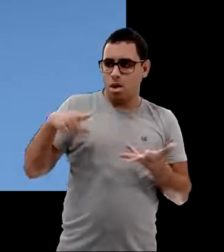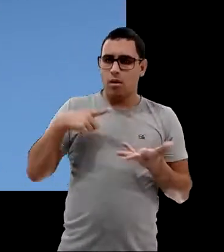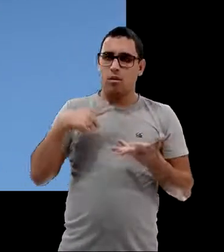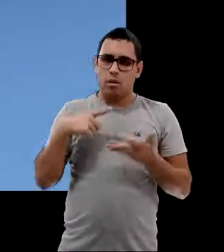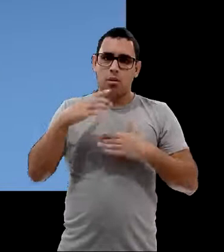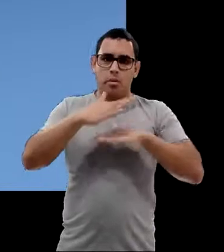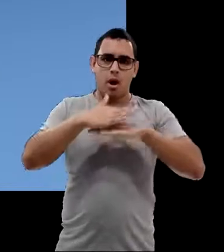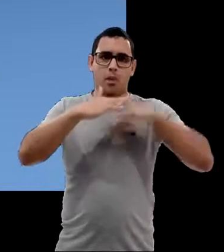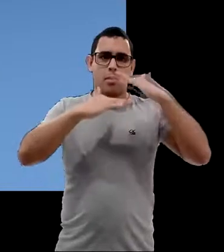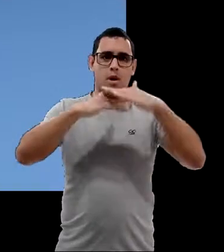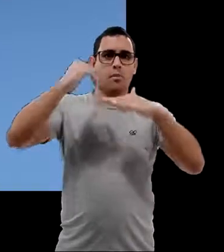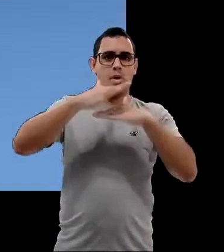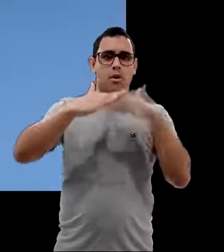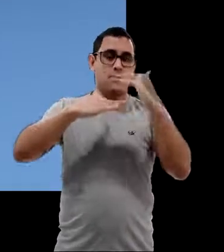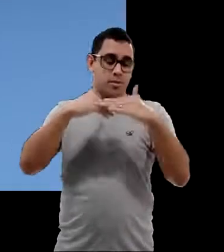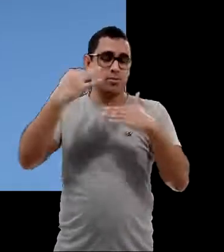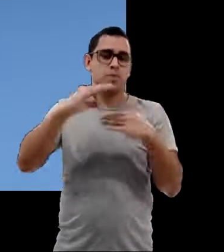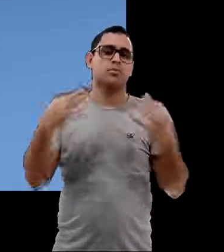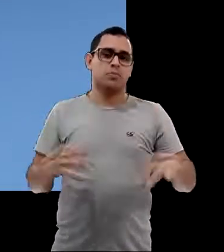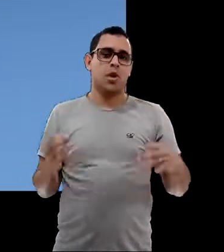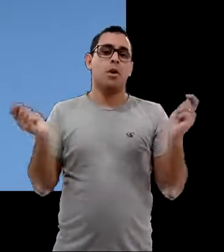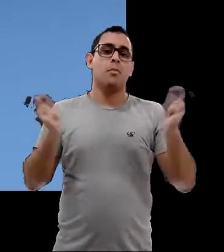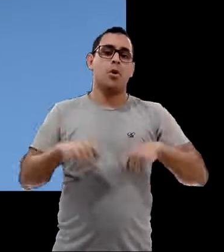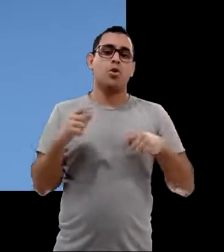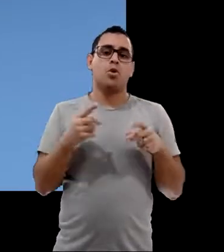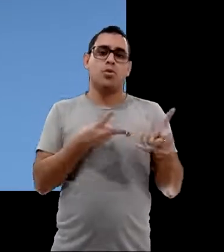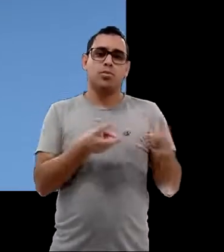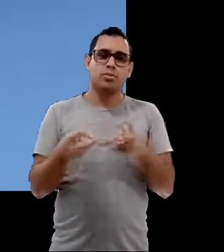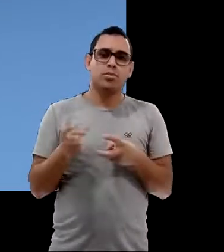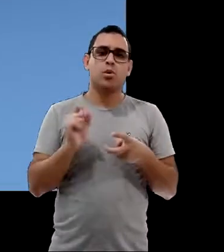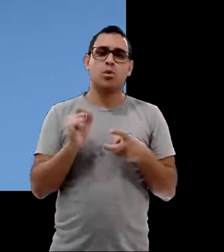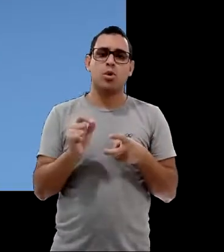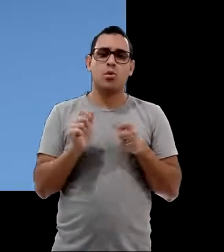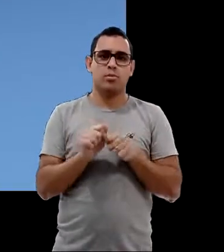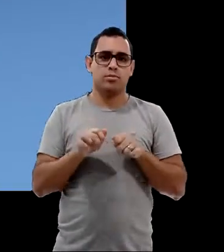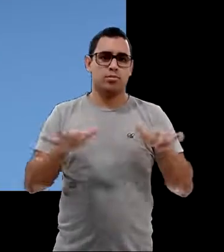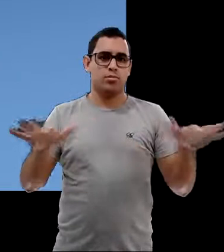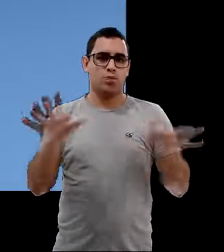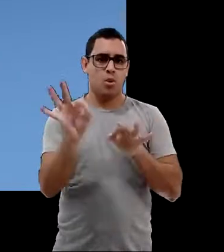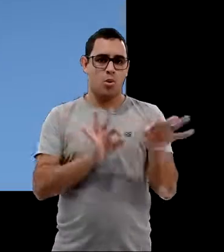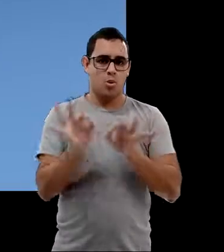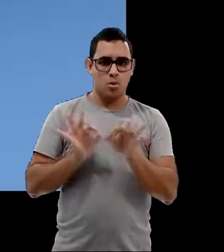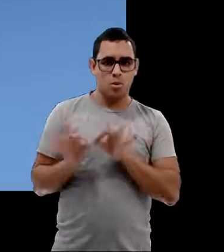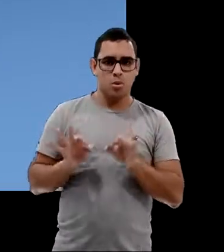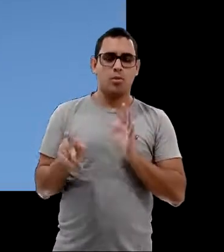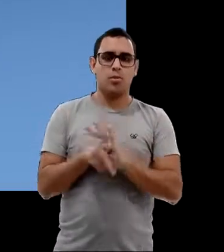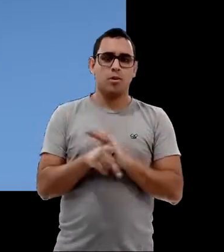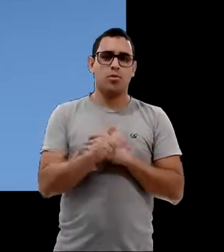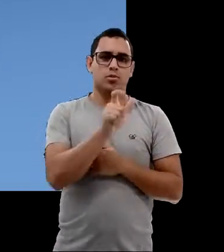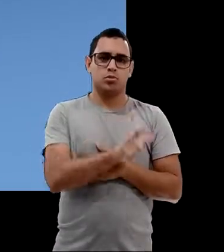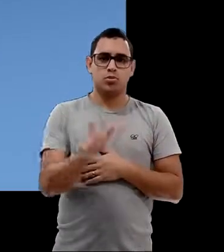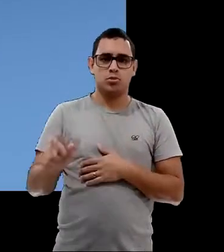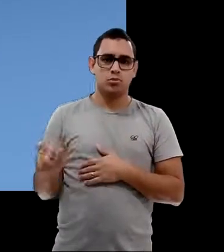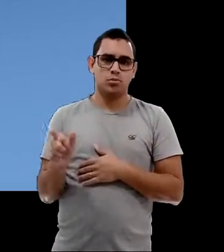que utiliza-se como camada. A estratificação social pode ser definida como a distribuição